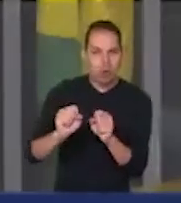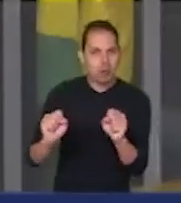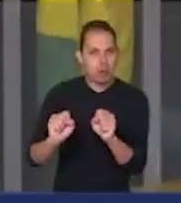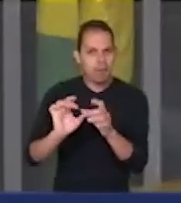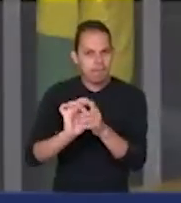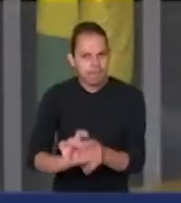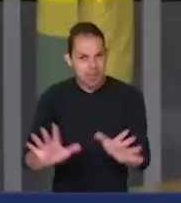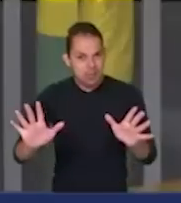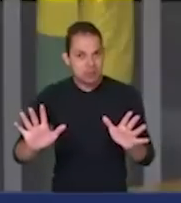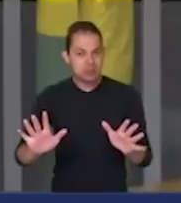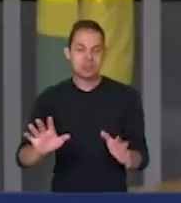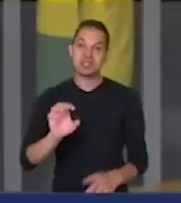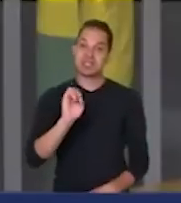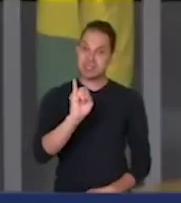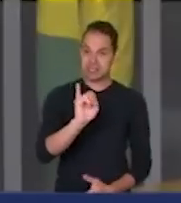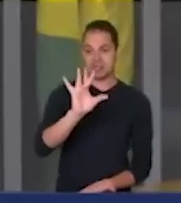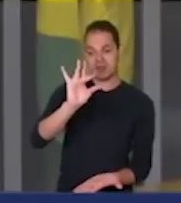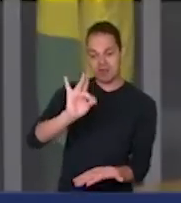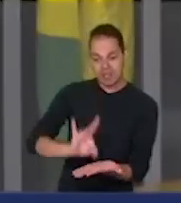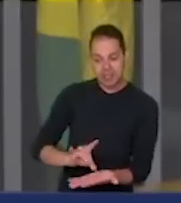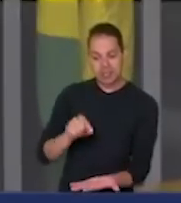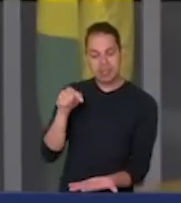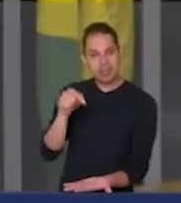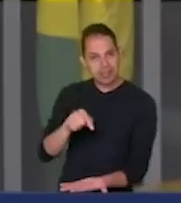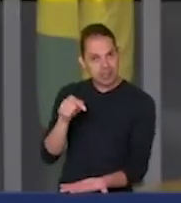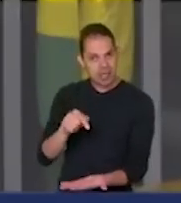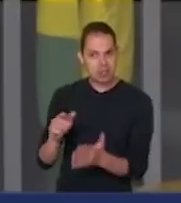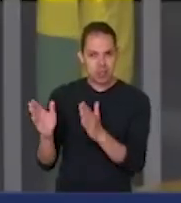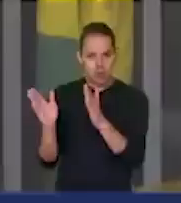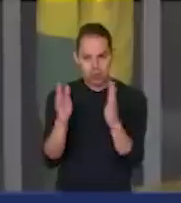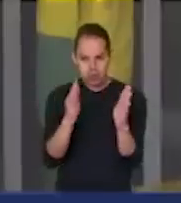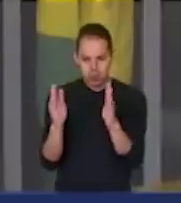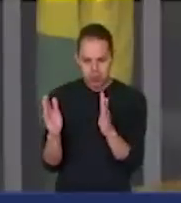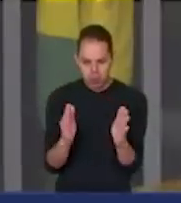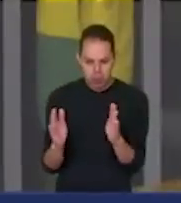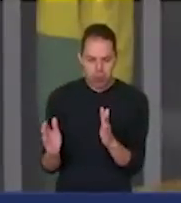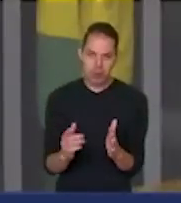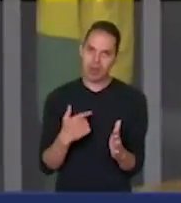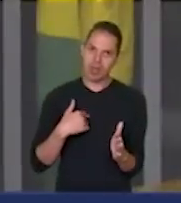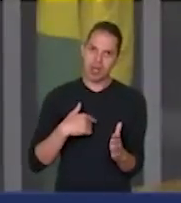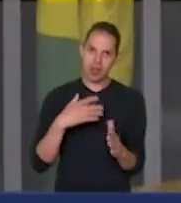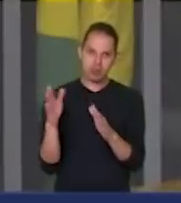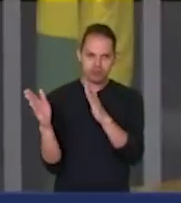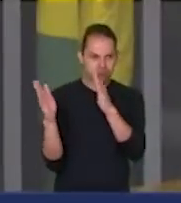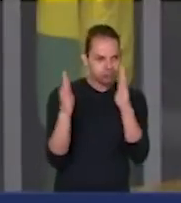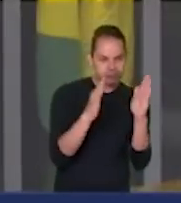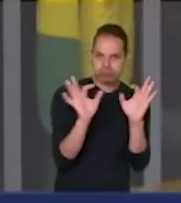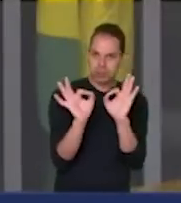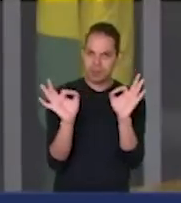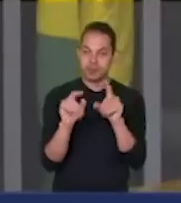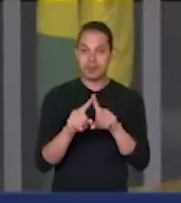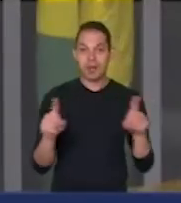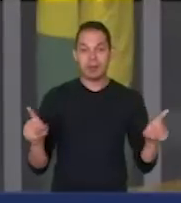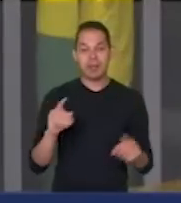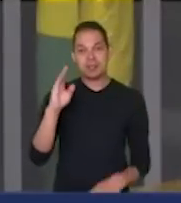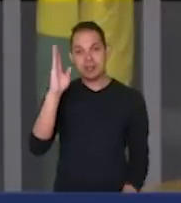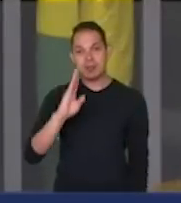se for verdade o que está na série, que eu não assisti, e eu, pela credibilidade que a Brasil Paralelo